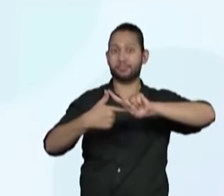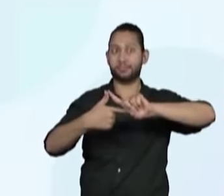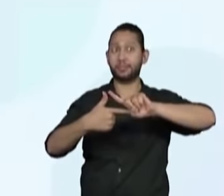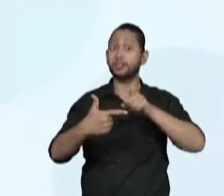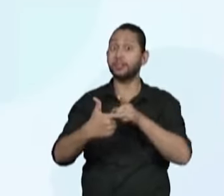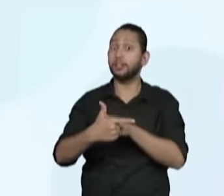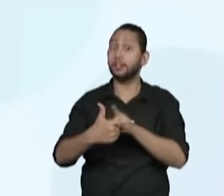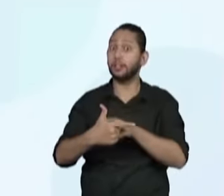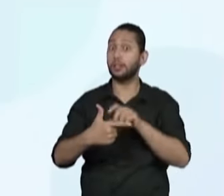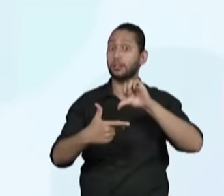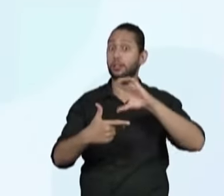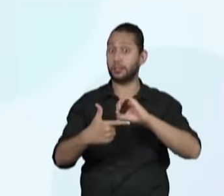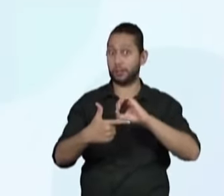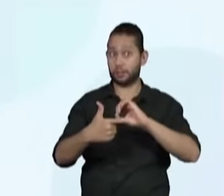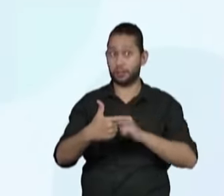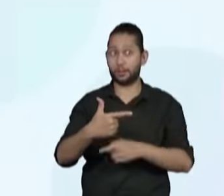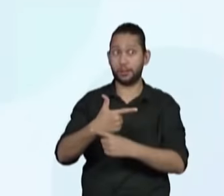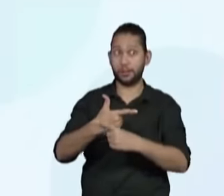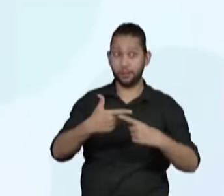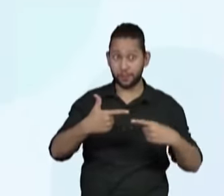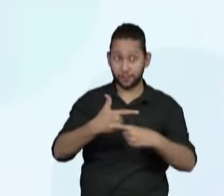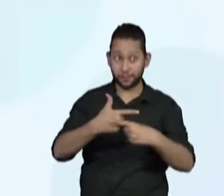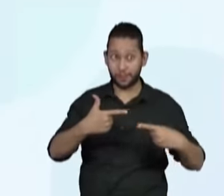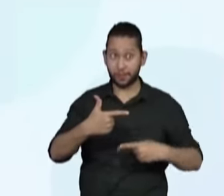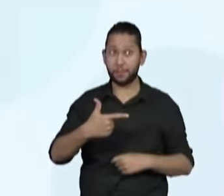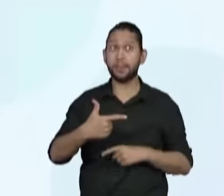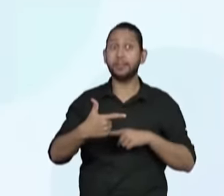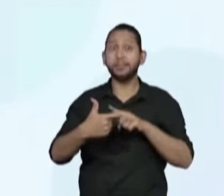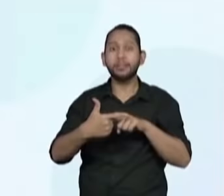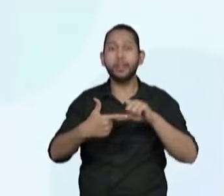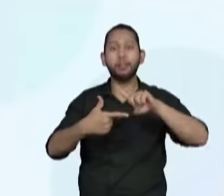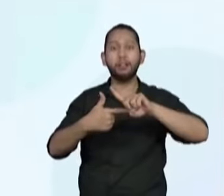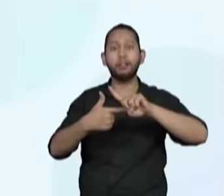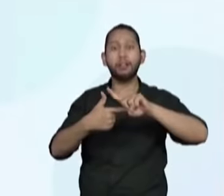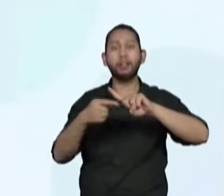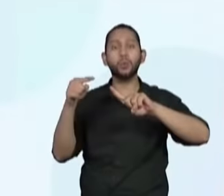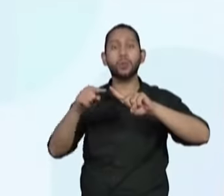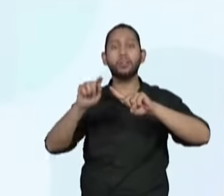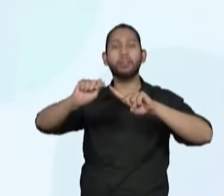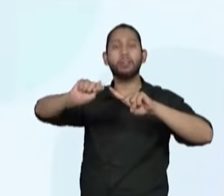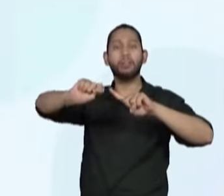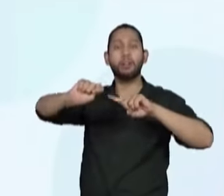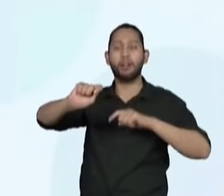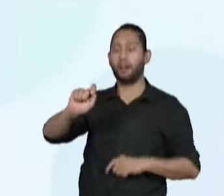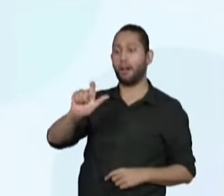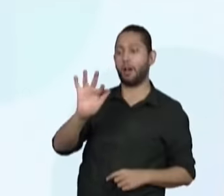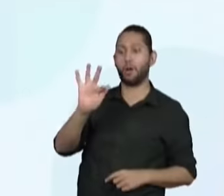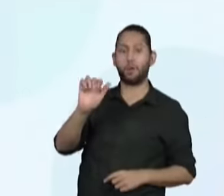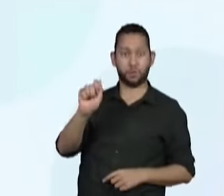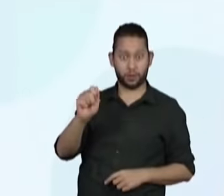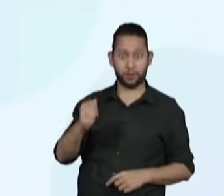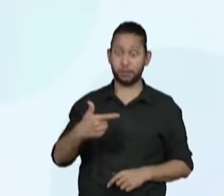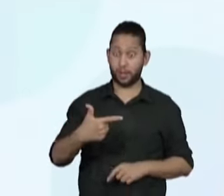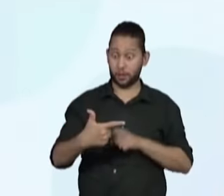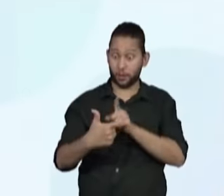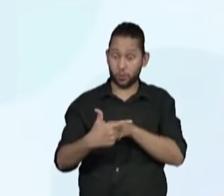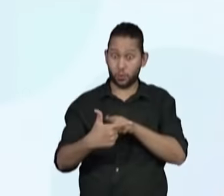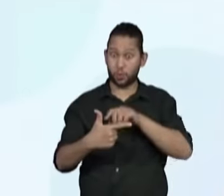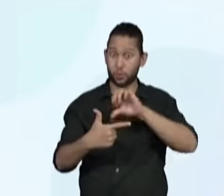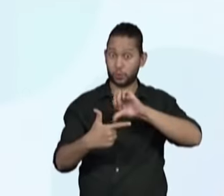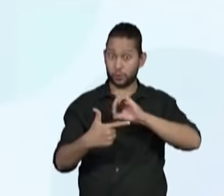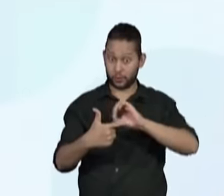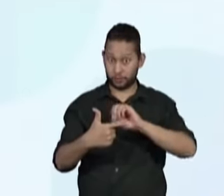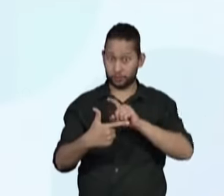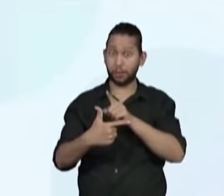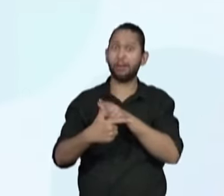temos um ângulo marcado, que é o ângulo alfa, que está acima do ângulo de 90 graus. Muito